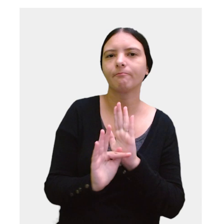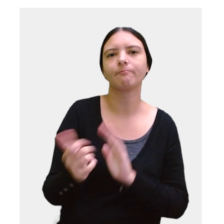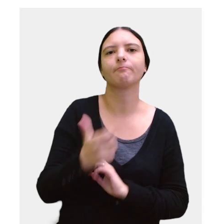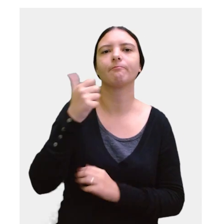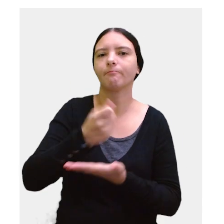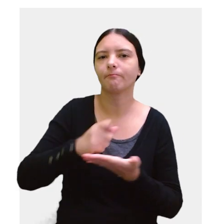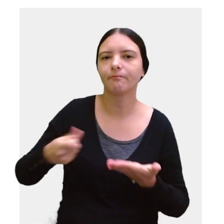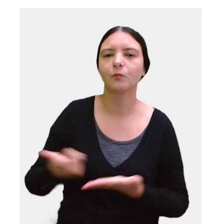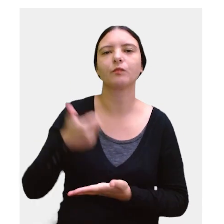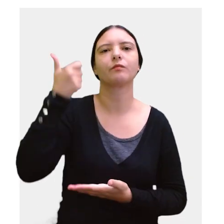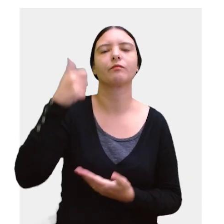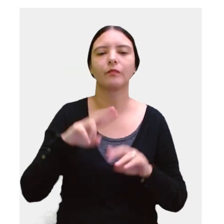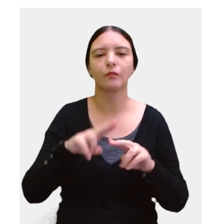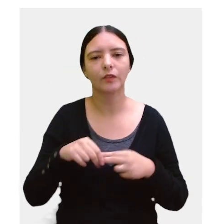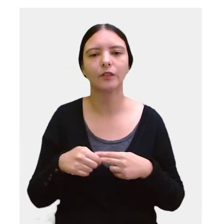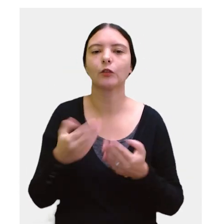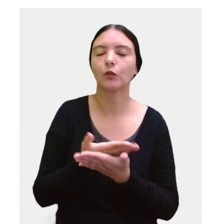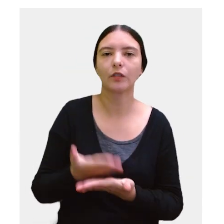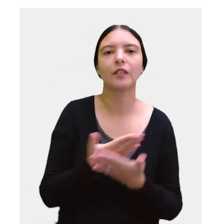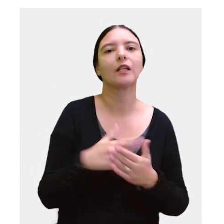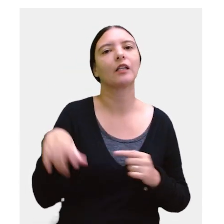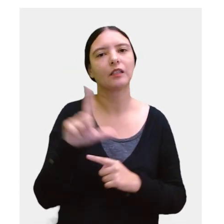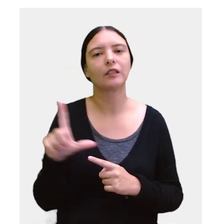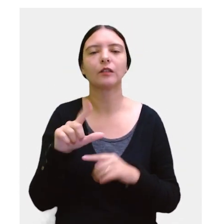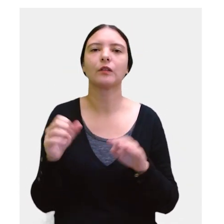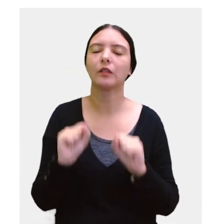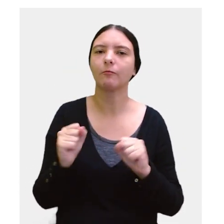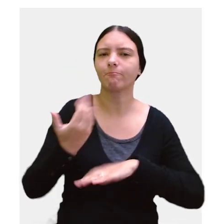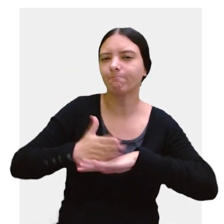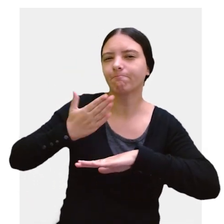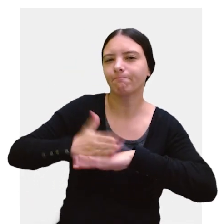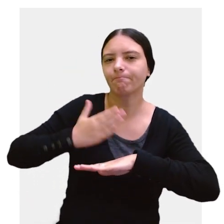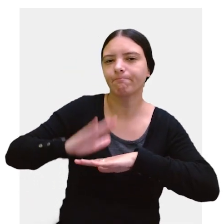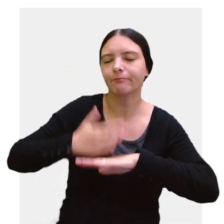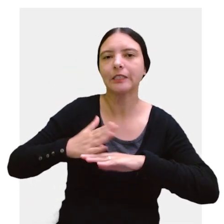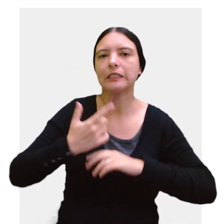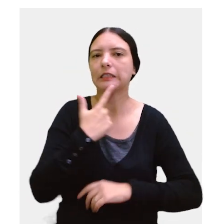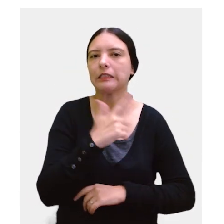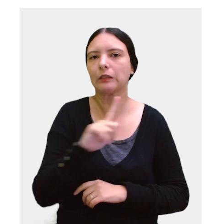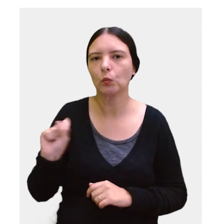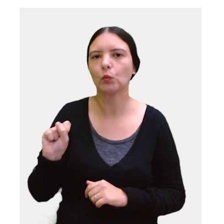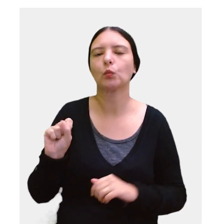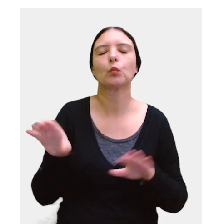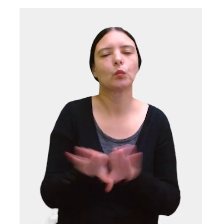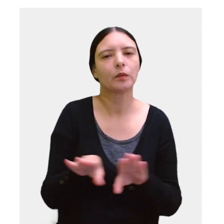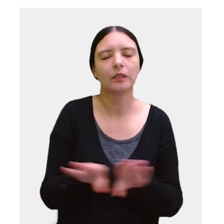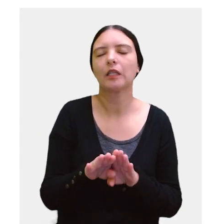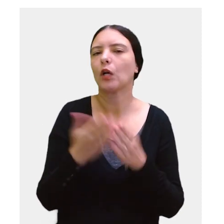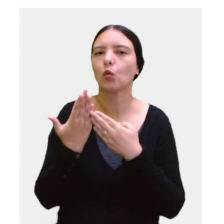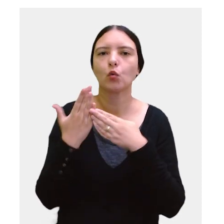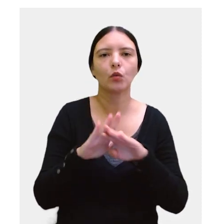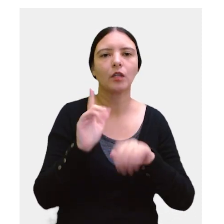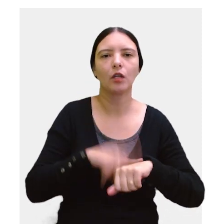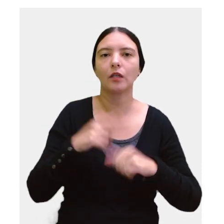escrever melhor. Por isso vale estudar literatura, porque é um modo de exercitar a nossa capacidade linguística. Tudo isso ajuda na hora de